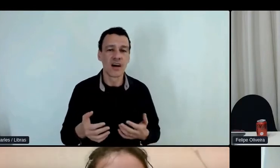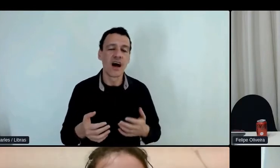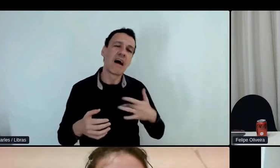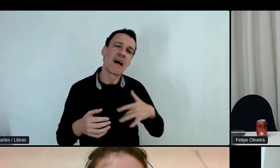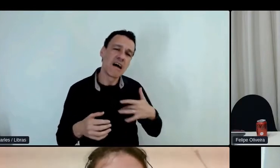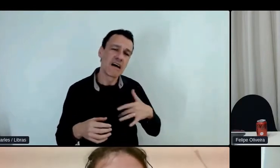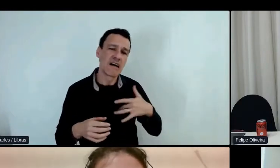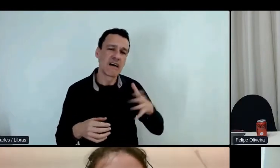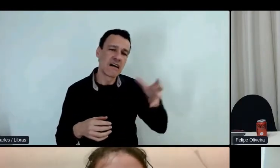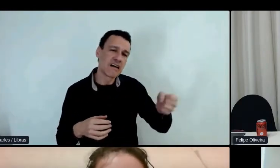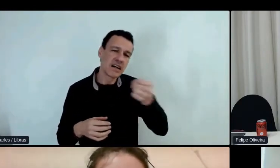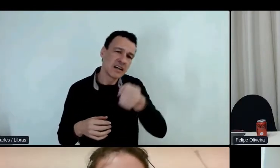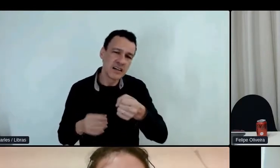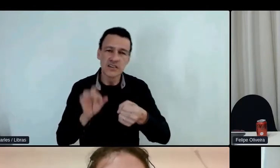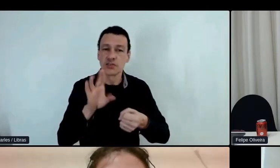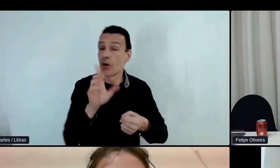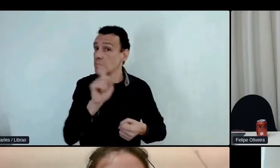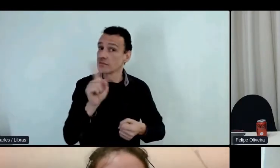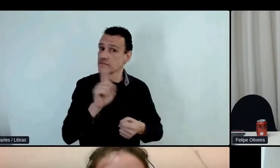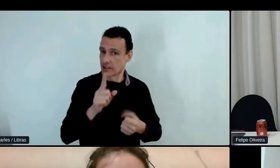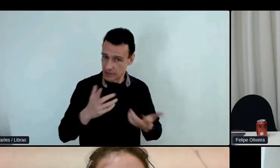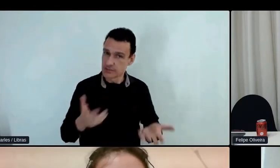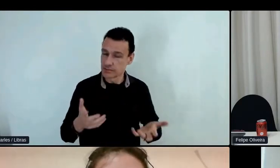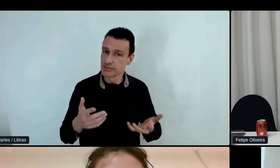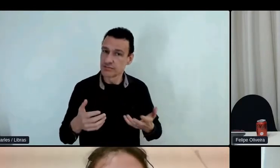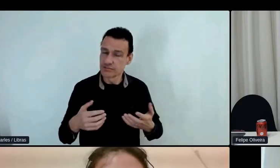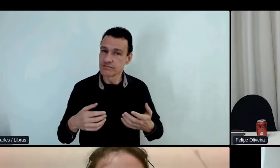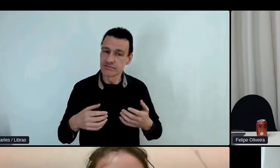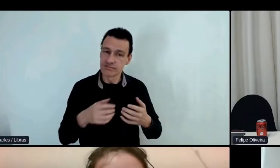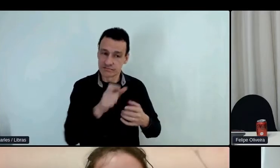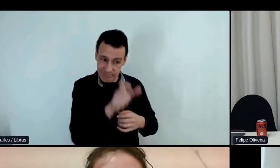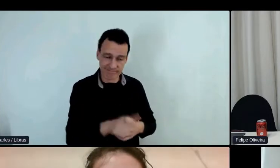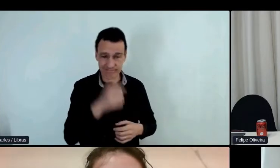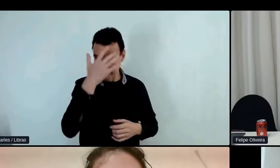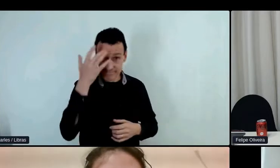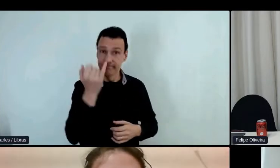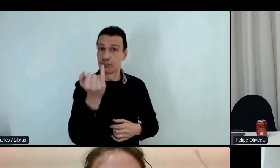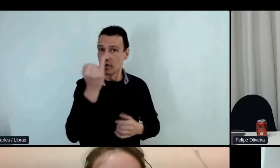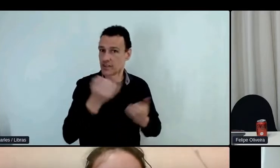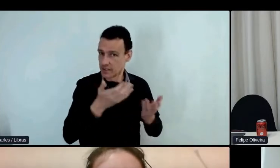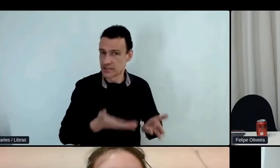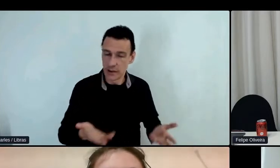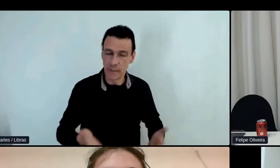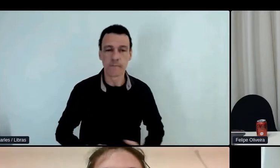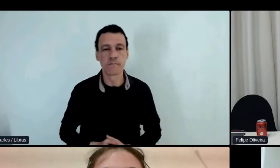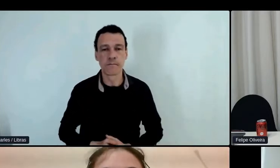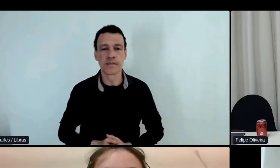a sua visibilidade como pessoas e não como